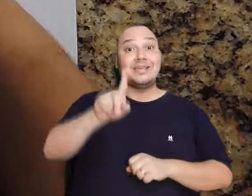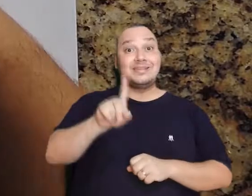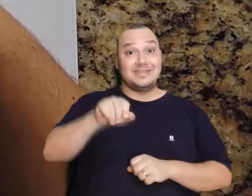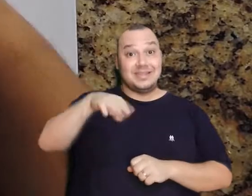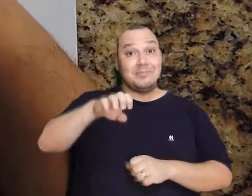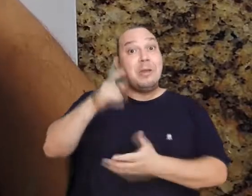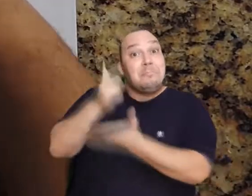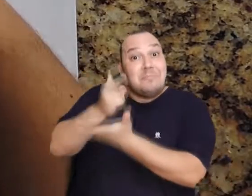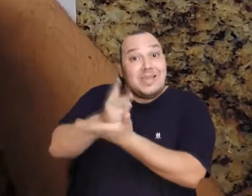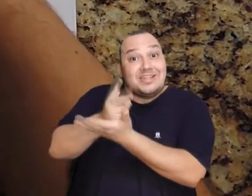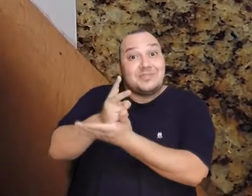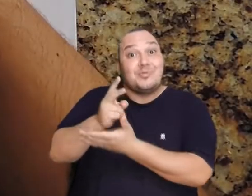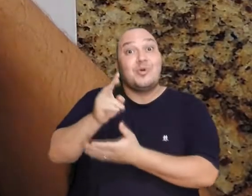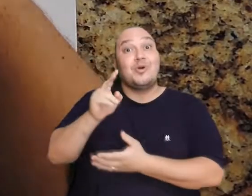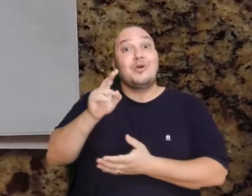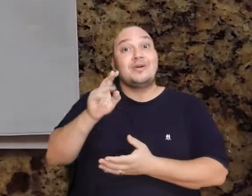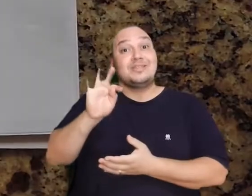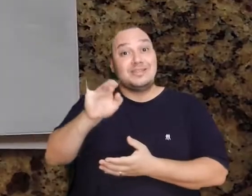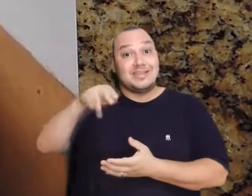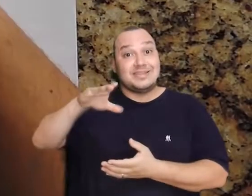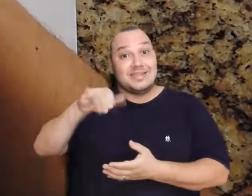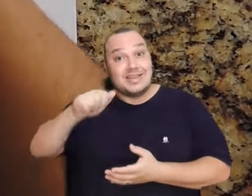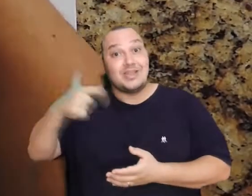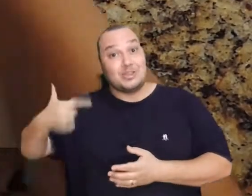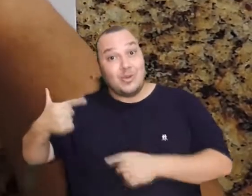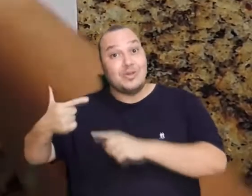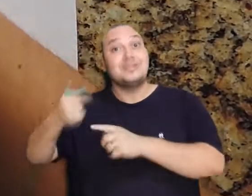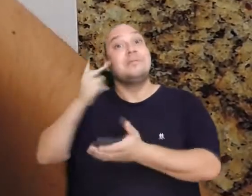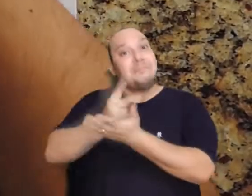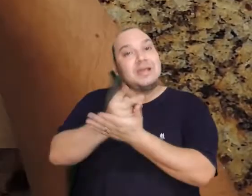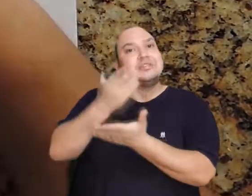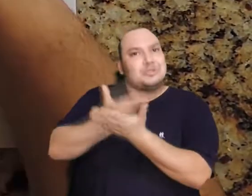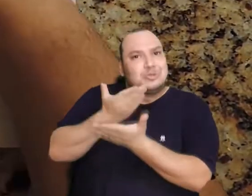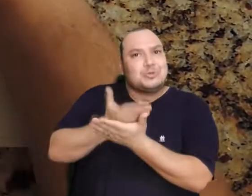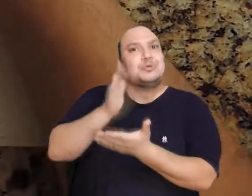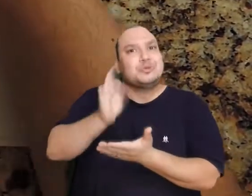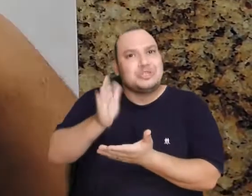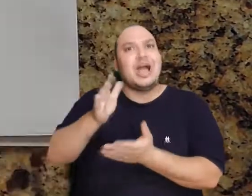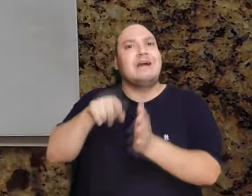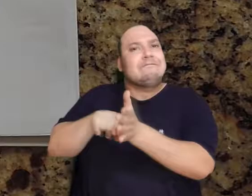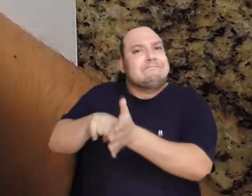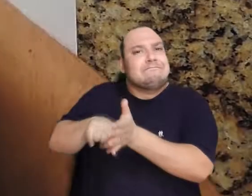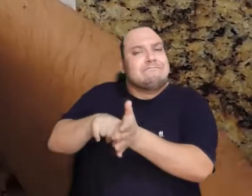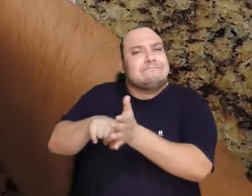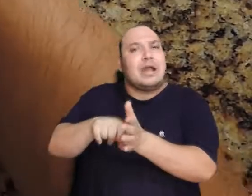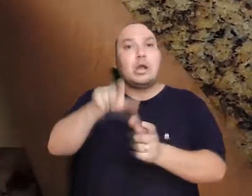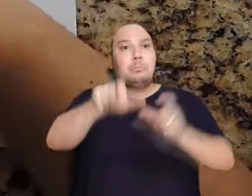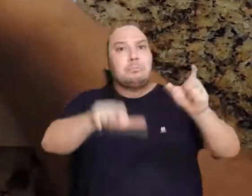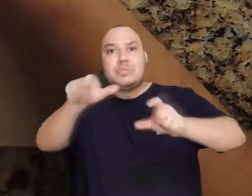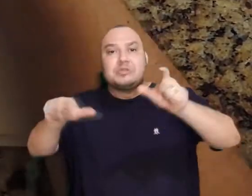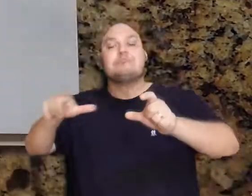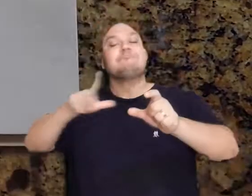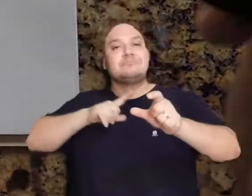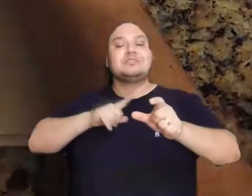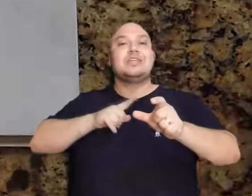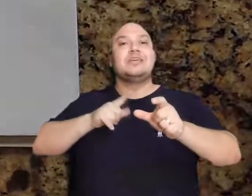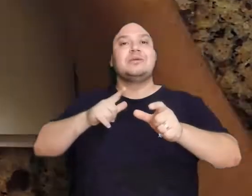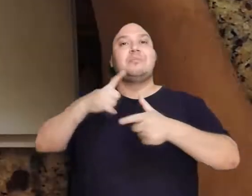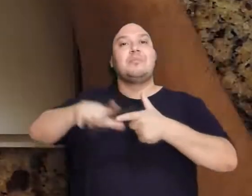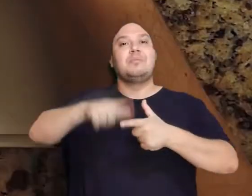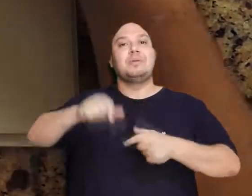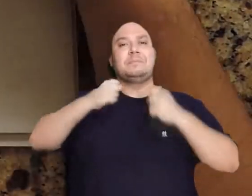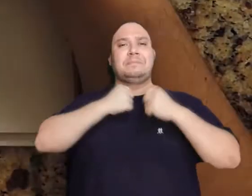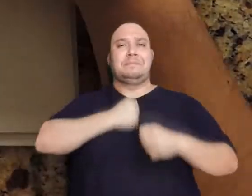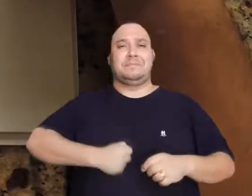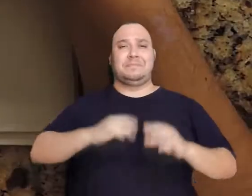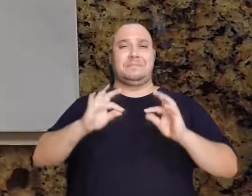enzima conversora de angiotensina 2 e que em alguns estudos, mais de 50% dos pacientes